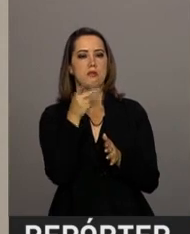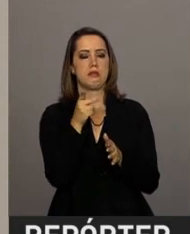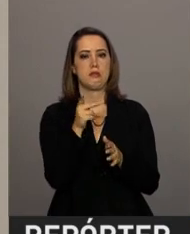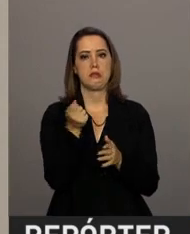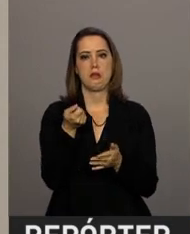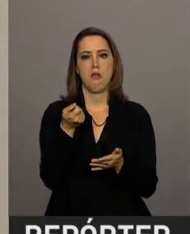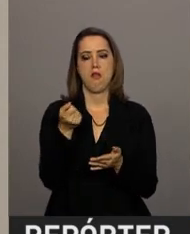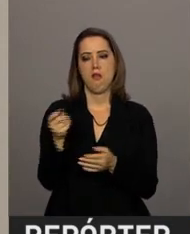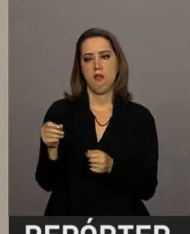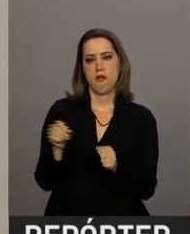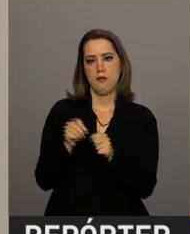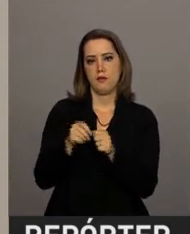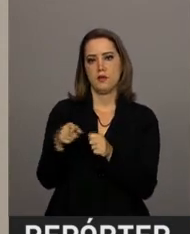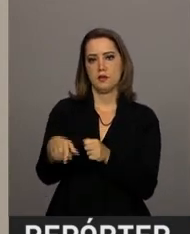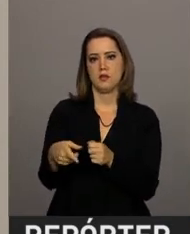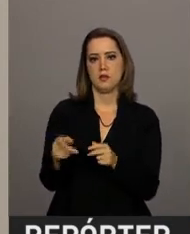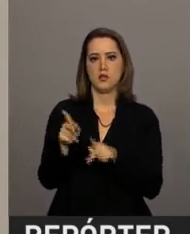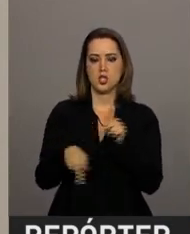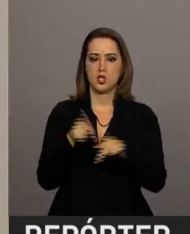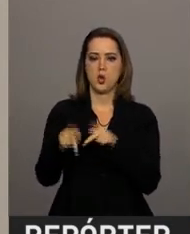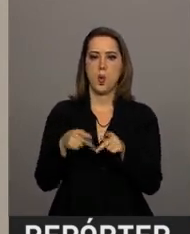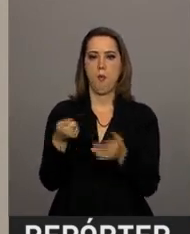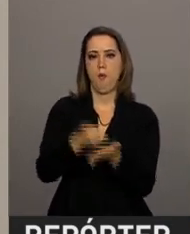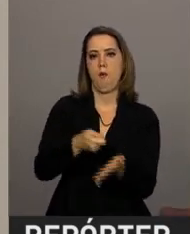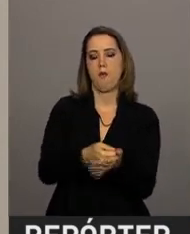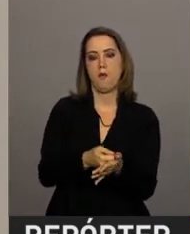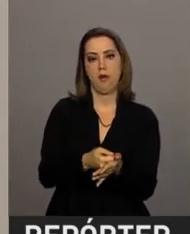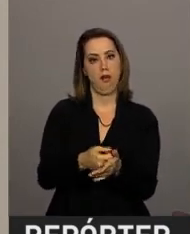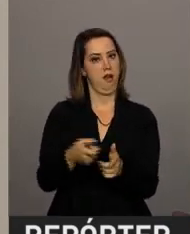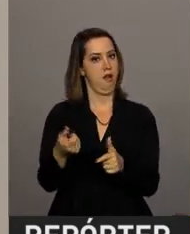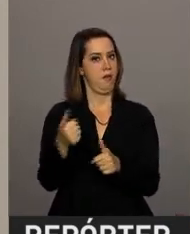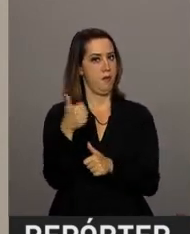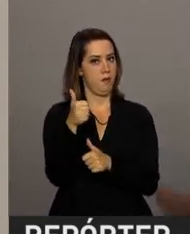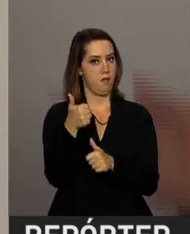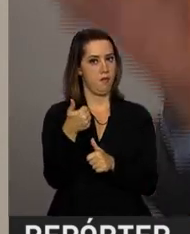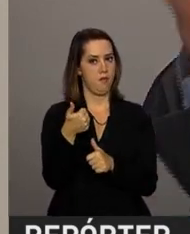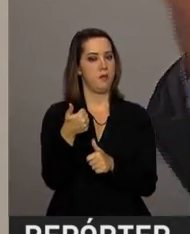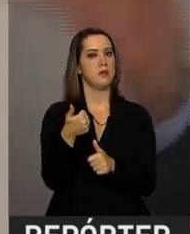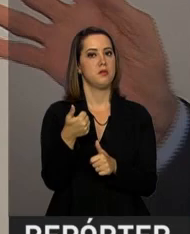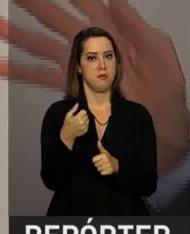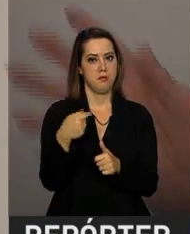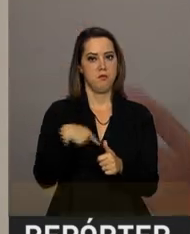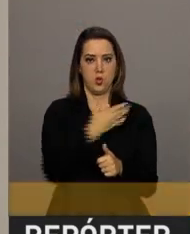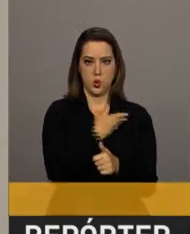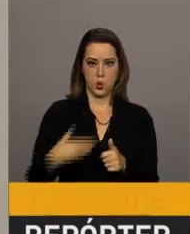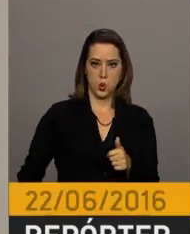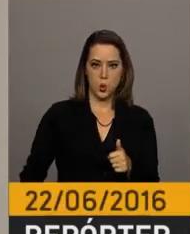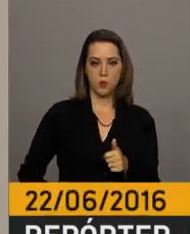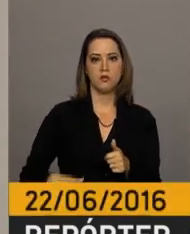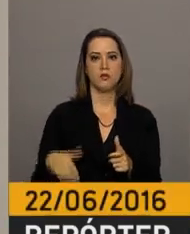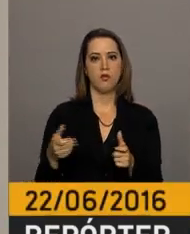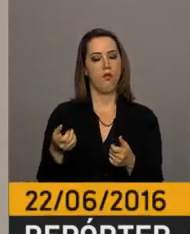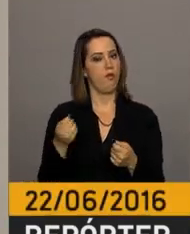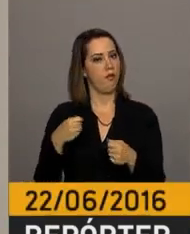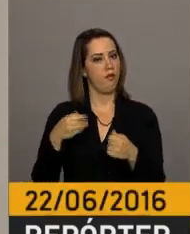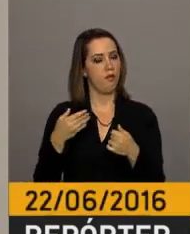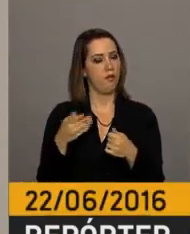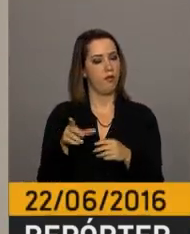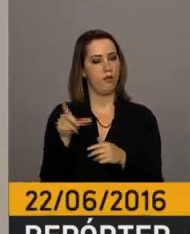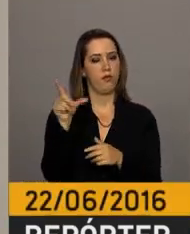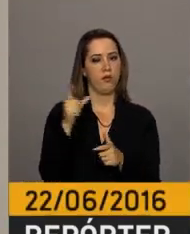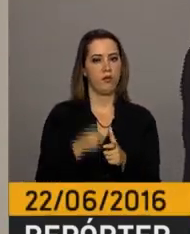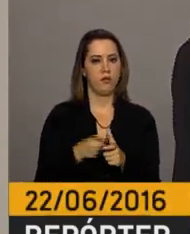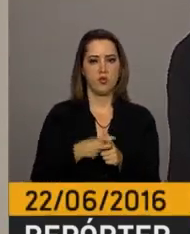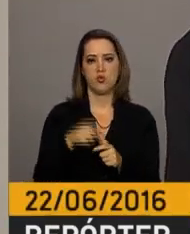população primeiro cora-se na carne e nós estamos fazendo isso quando nós propusemos a